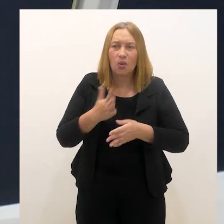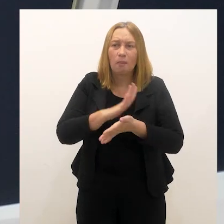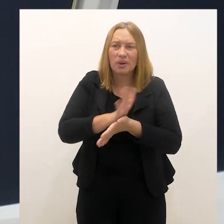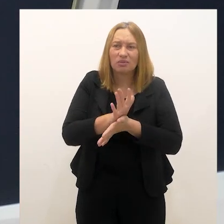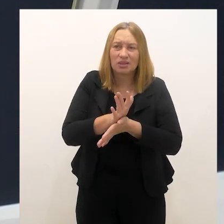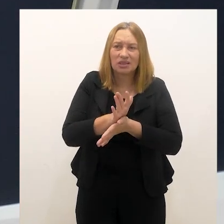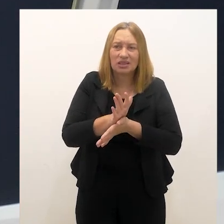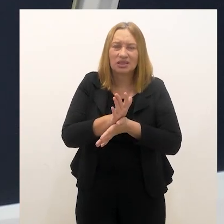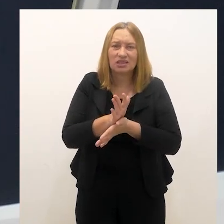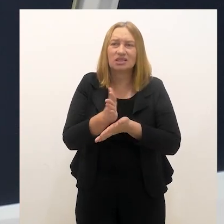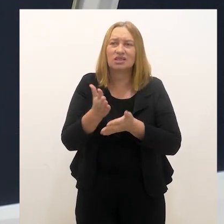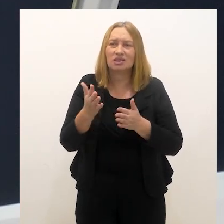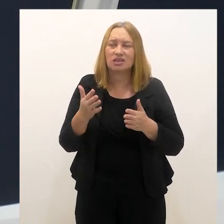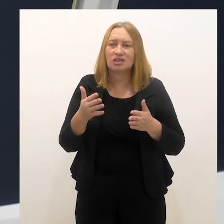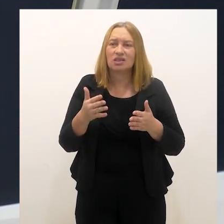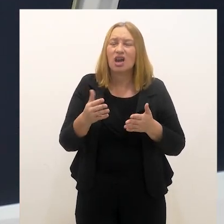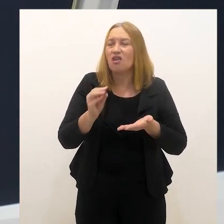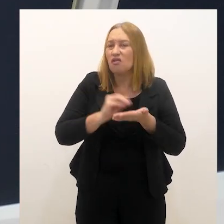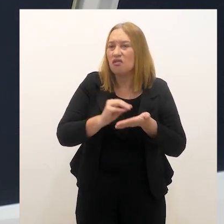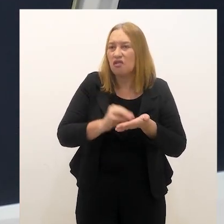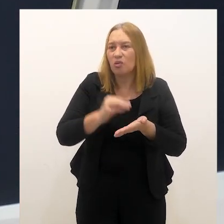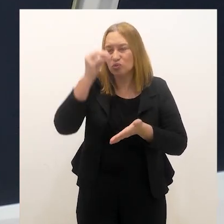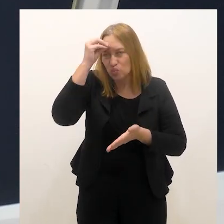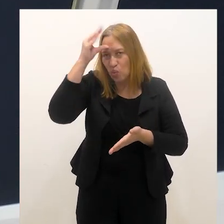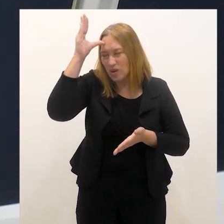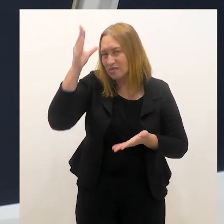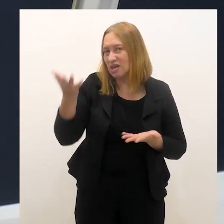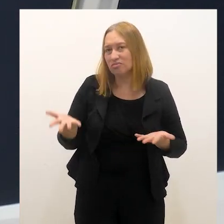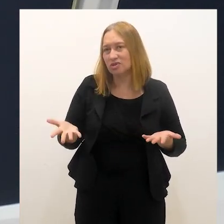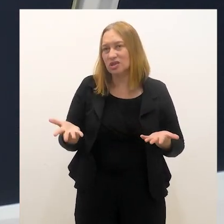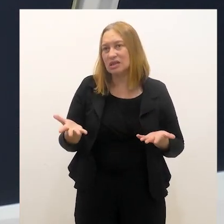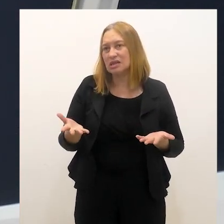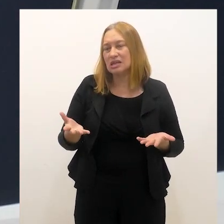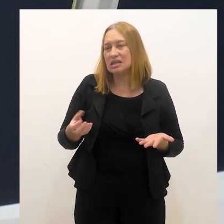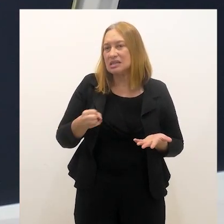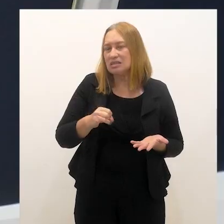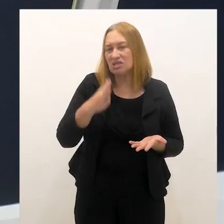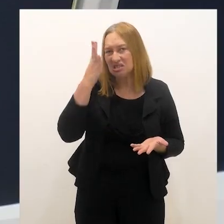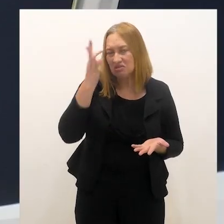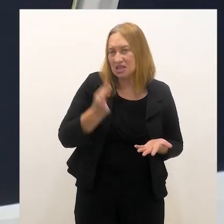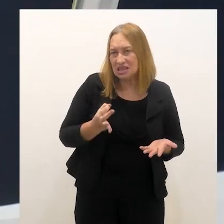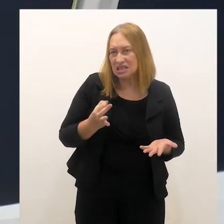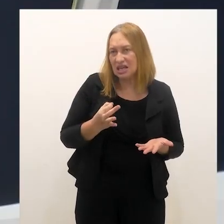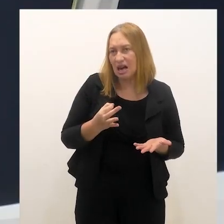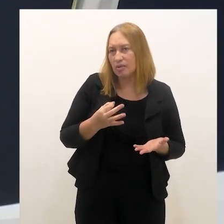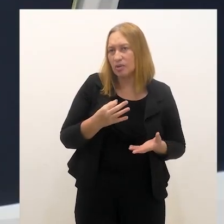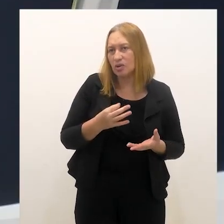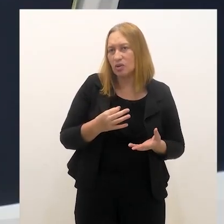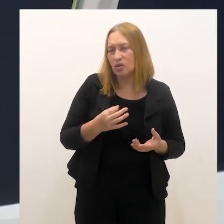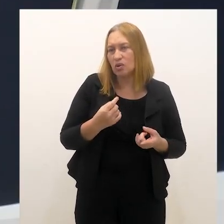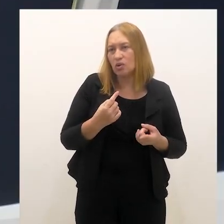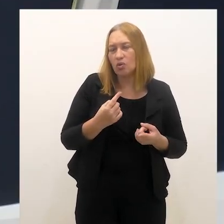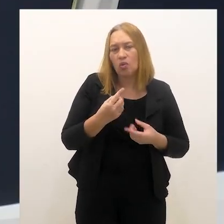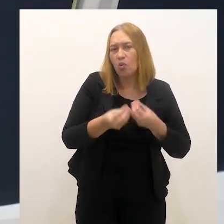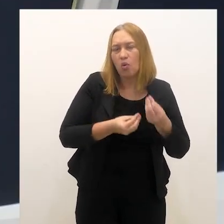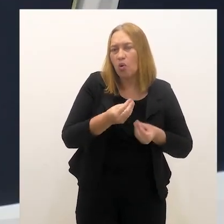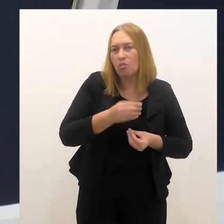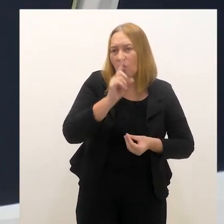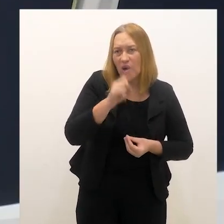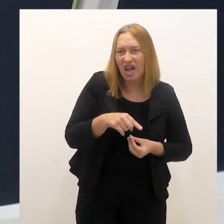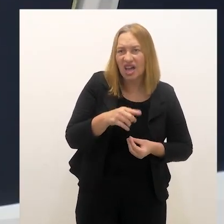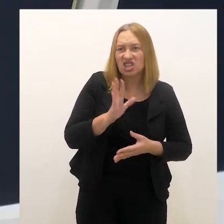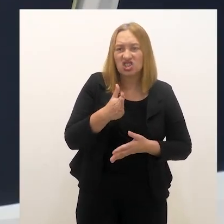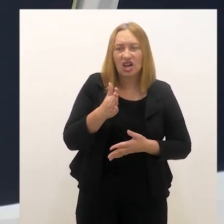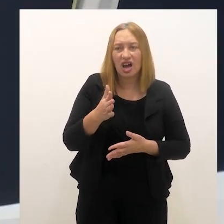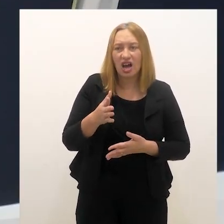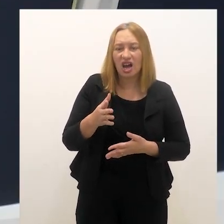o preconceito vem muito daí, né? Vem da falta de conhecimento. Se você não sabe muito como determinada coisa funciona,